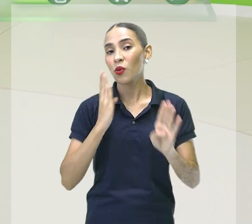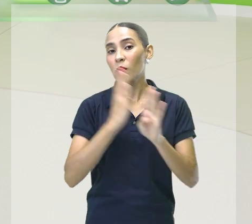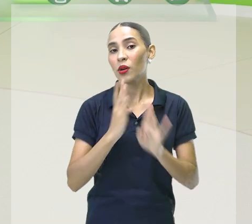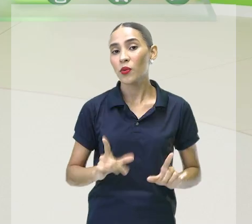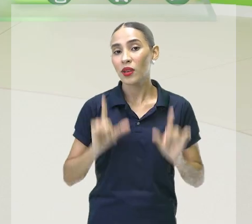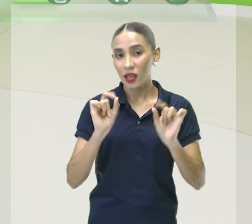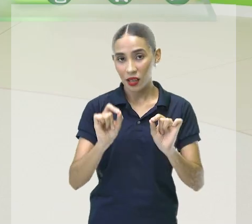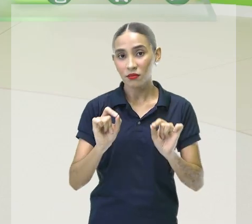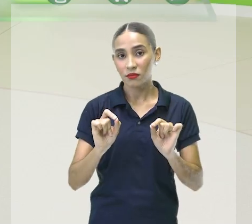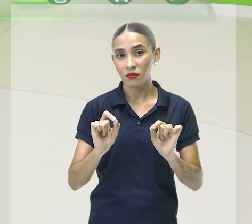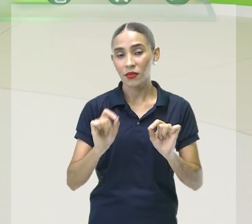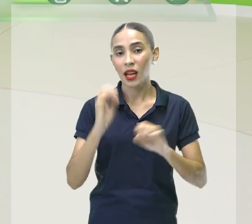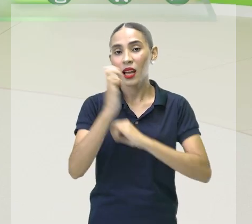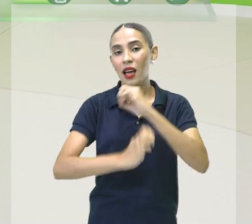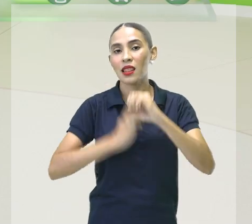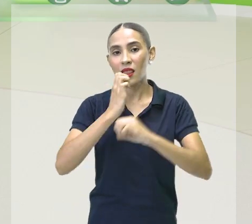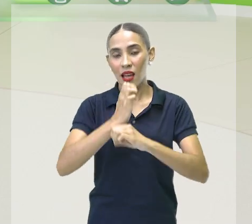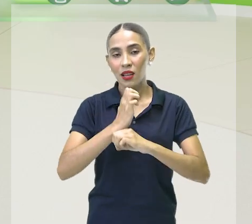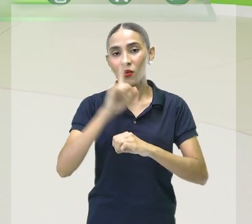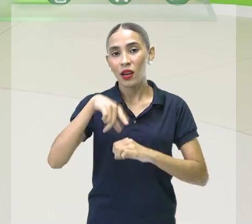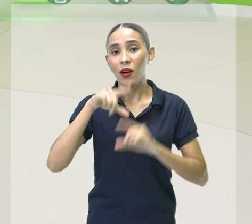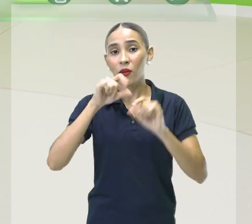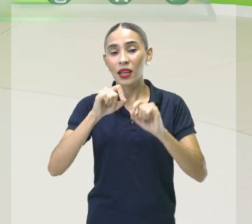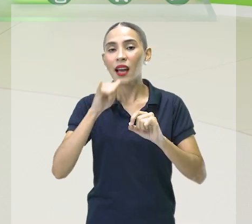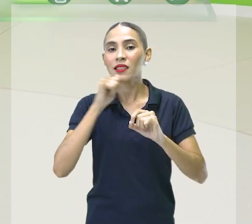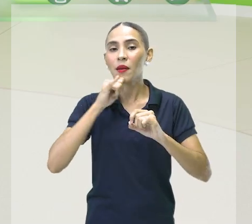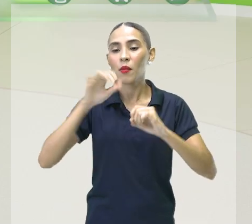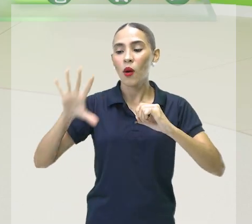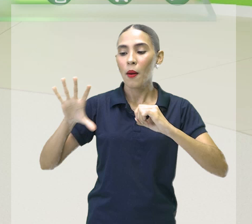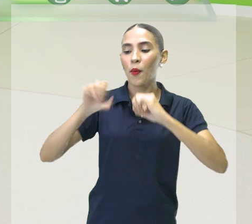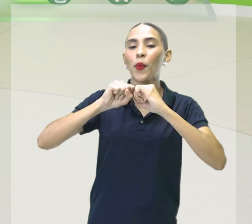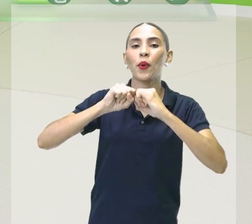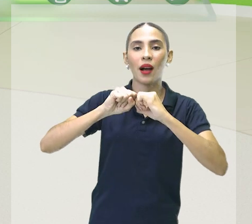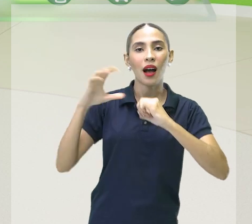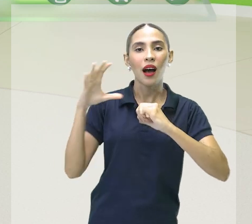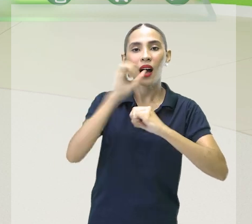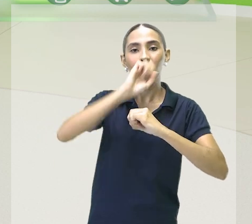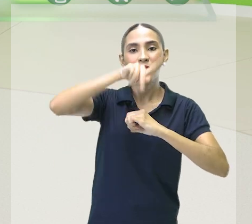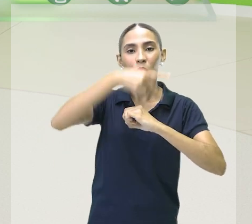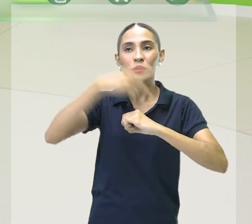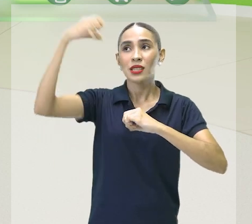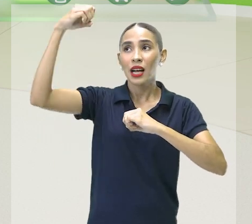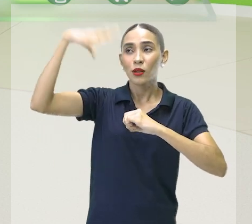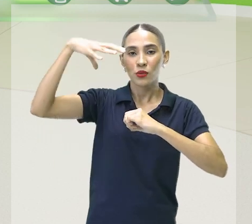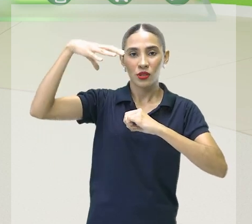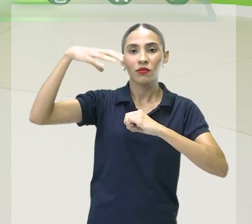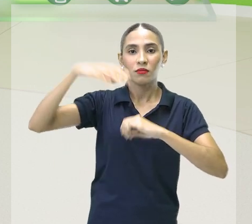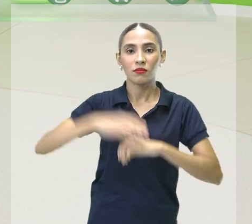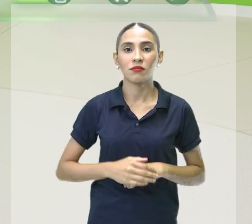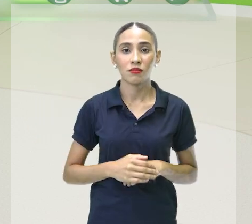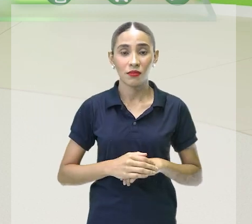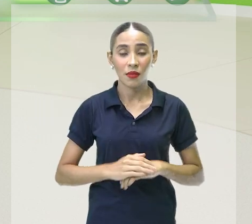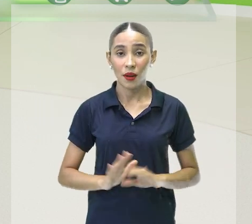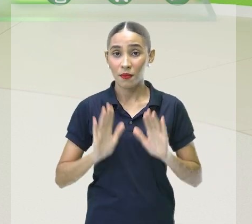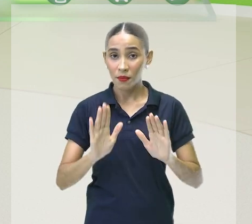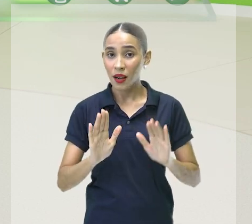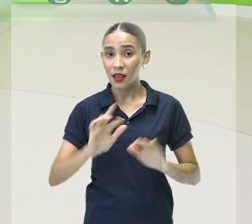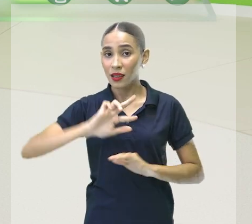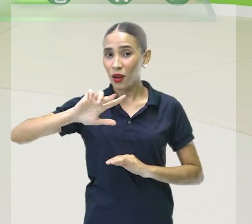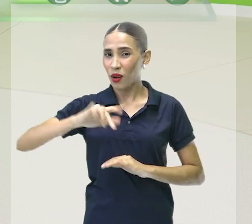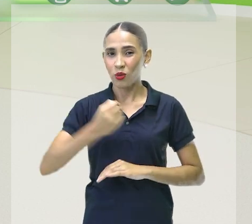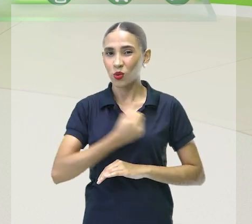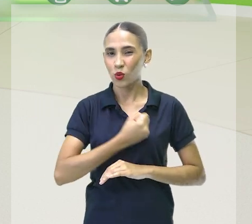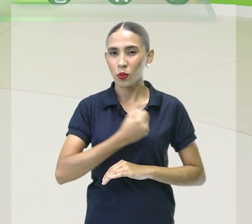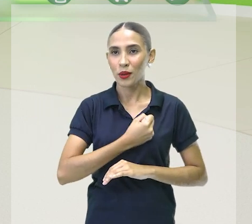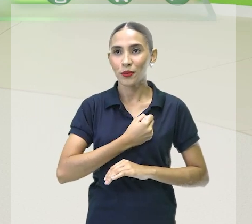foi que os elétrons eram ejetados imediatamente após a luz ser ligada, mas não em um número tão